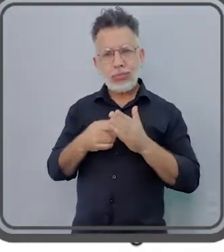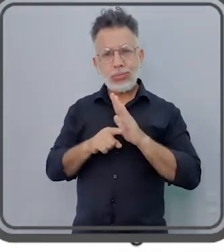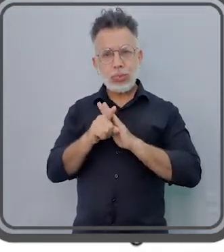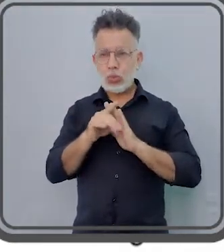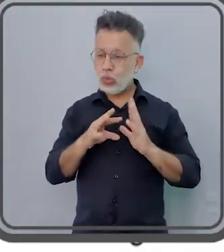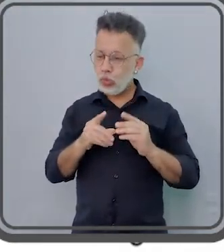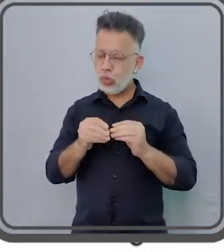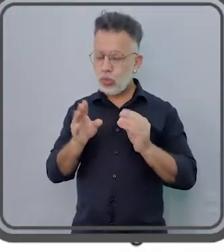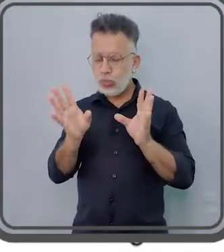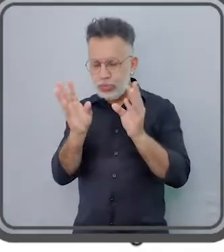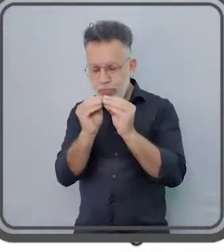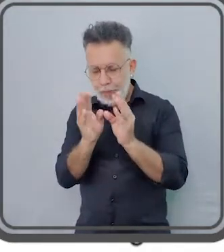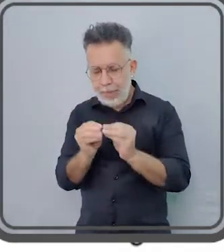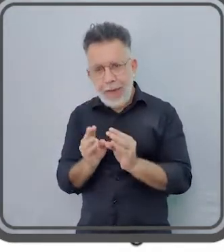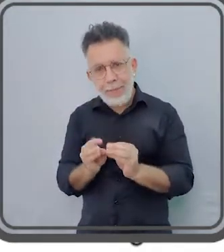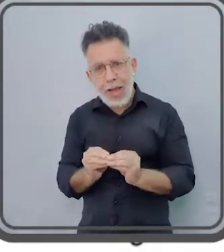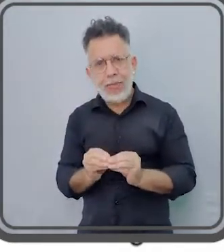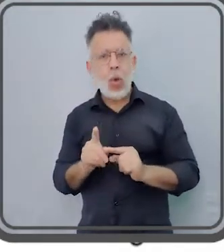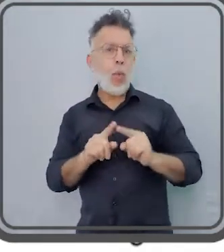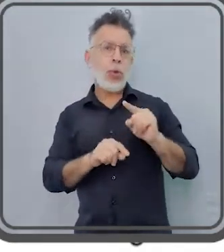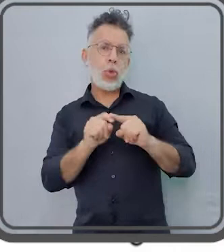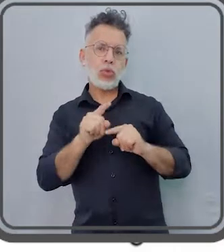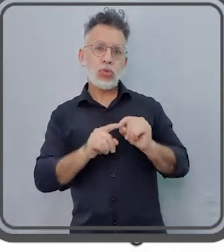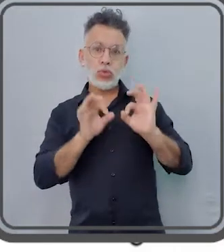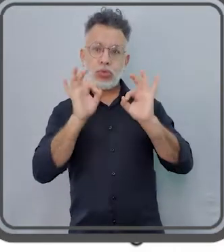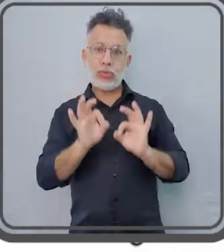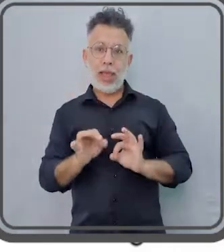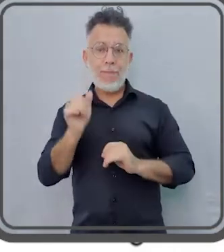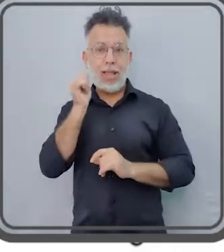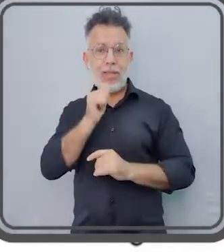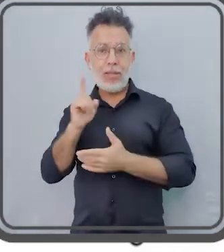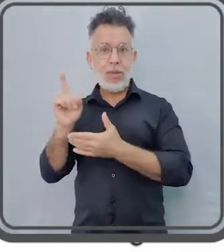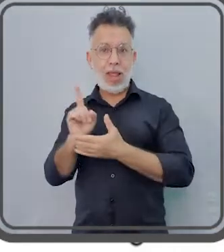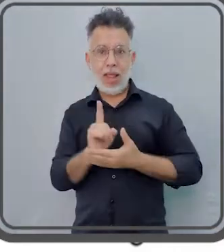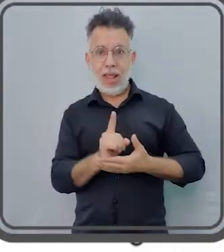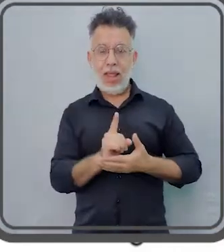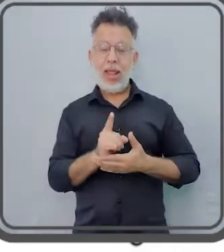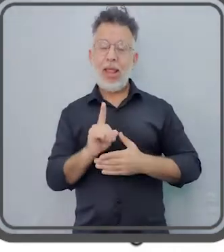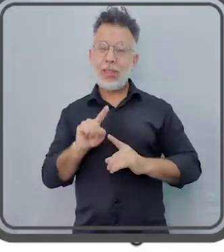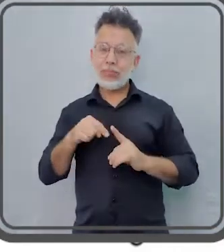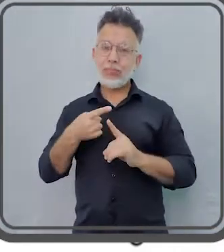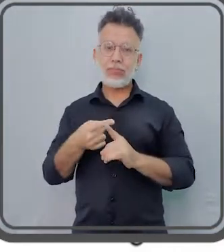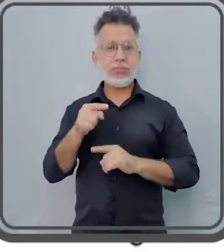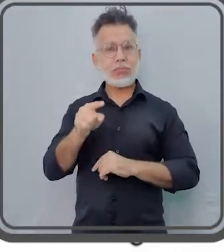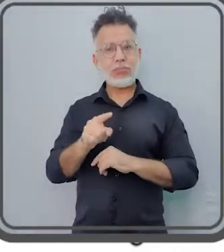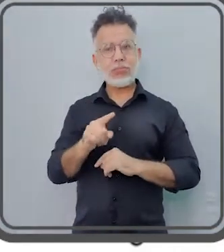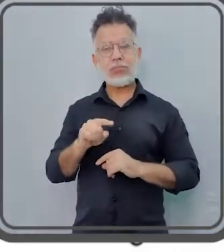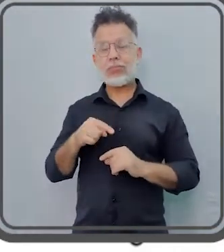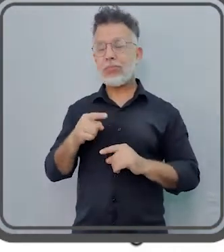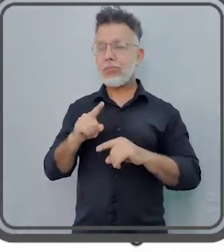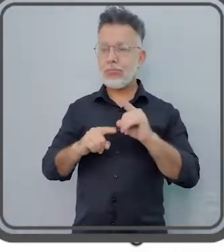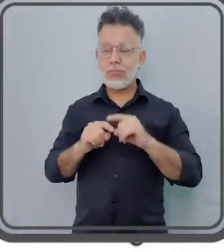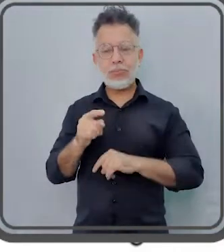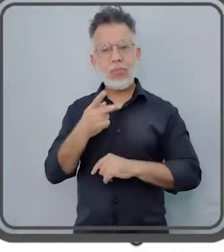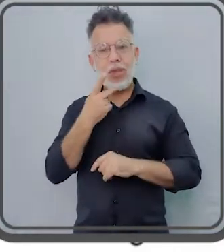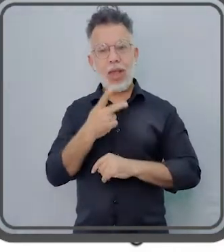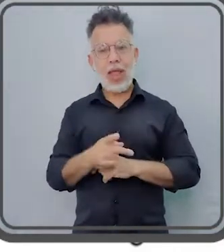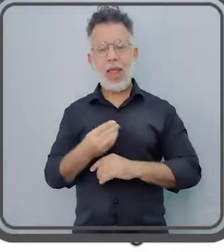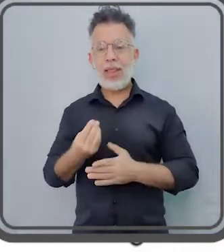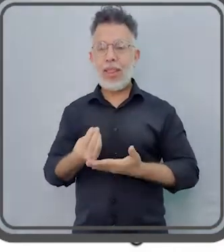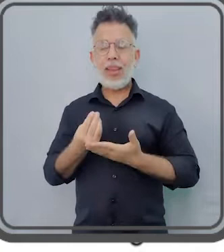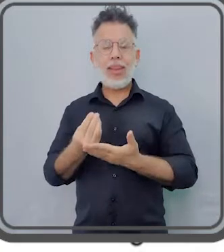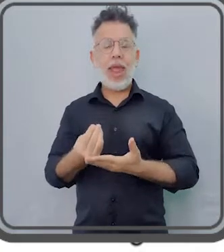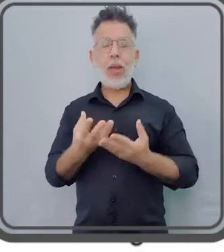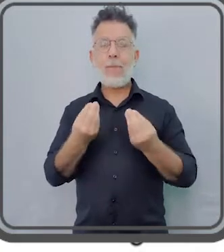tudo que comporia um produto ideal para essas mulheres e a gente trouxe. E mais do que isso, além do produto, só para finalizar minha fala, a